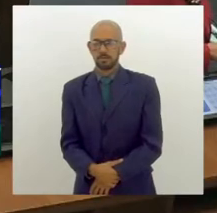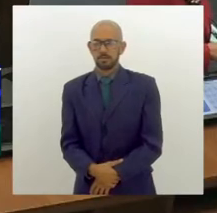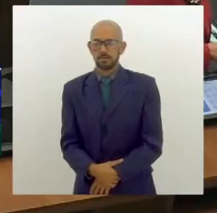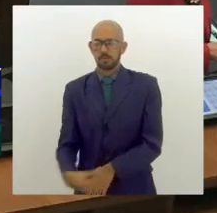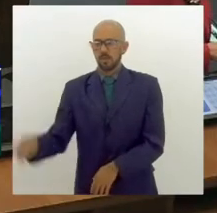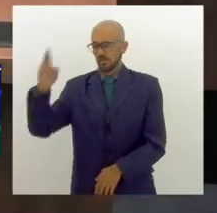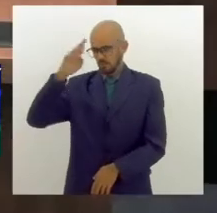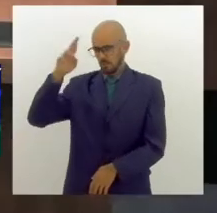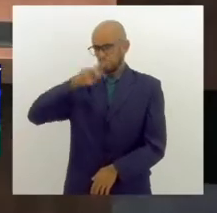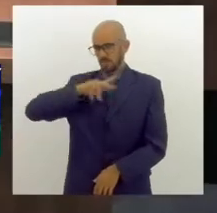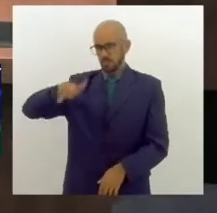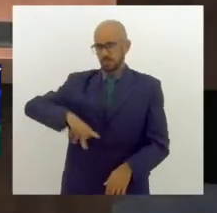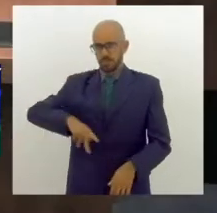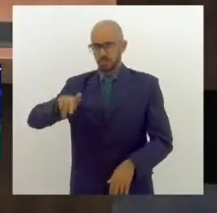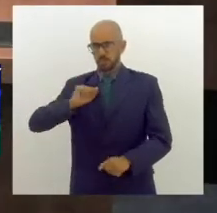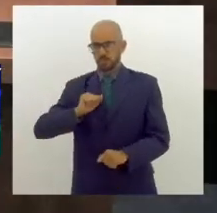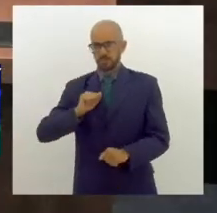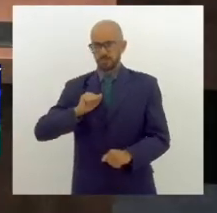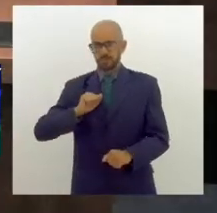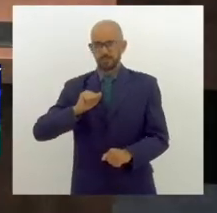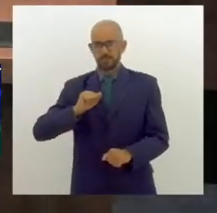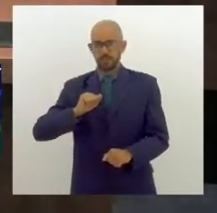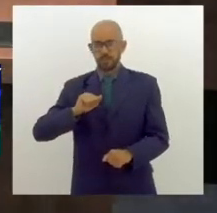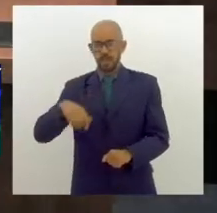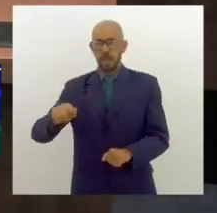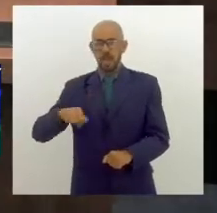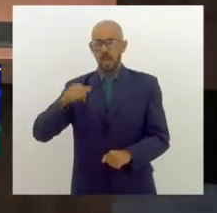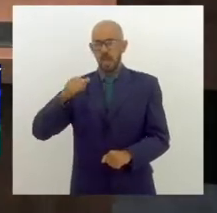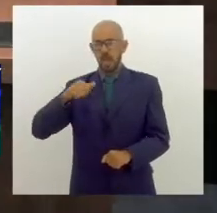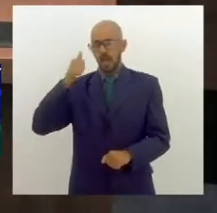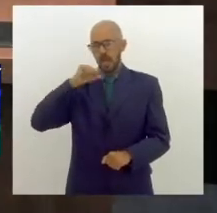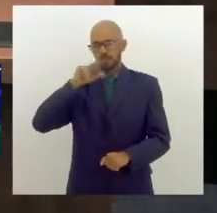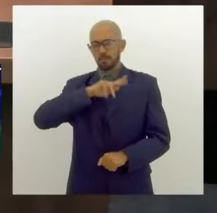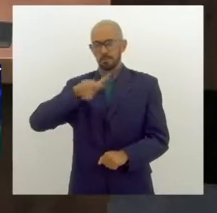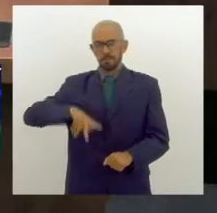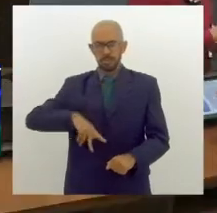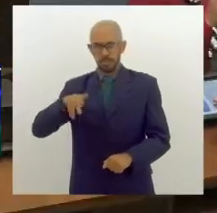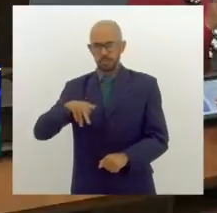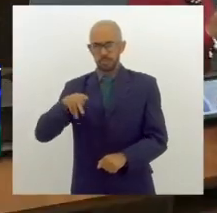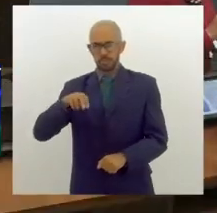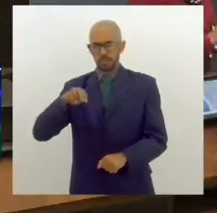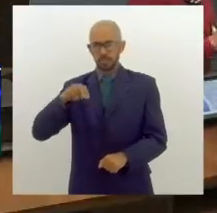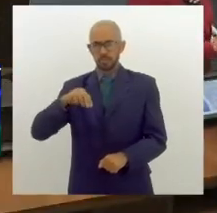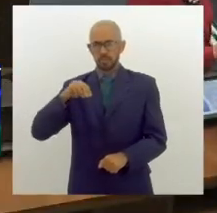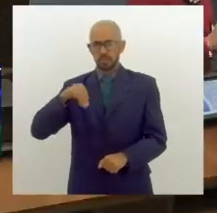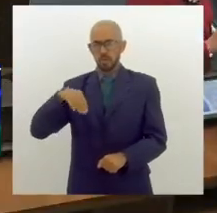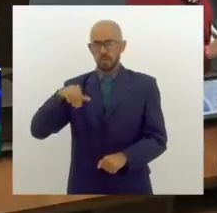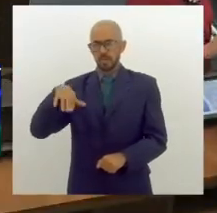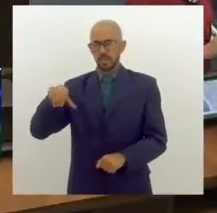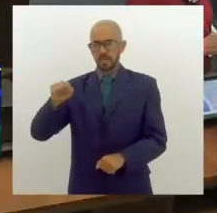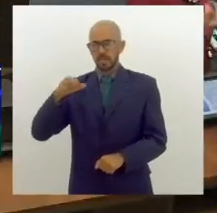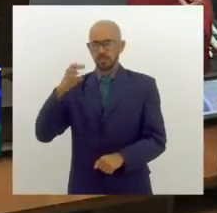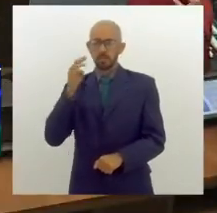Senhor presidente, a presidenta da Comissão de Trabalho, a deputada Mônica Francisco, acabou de entrar aqui no plenário.